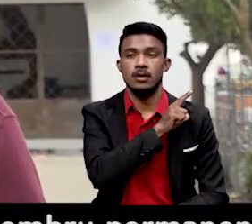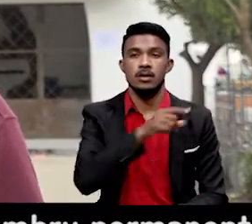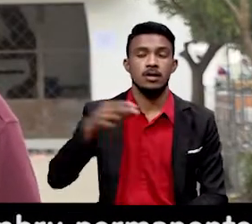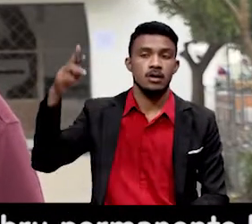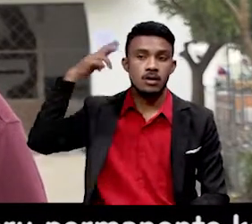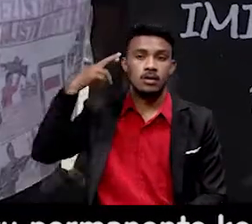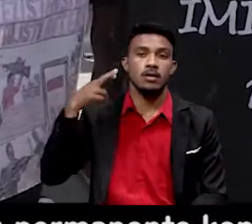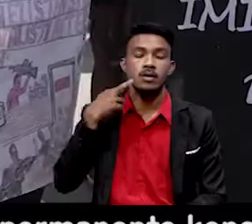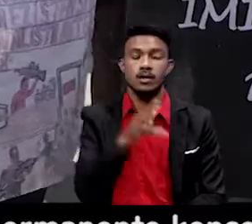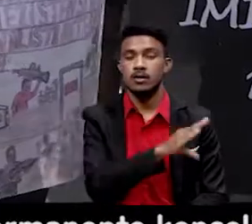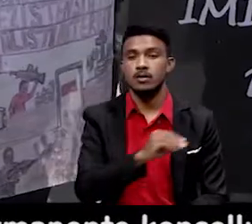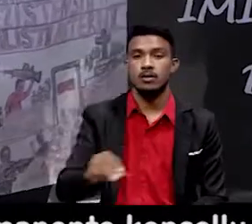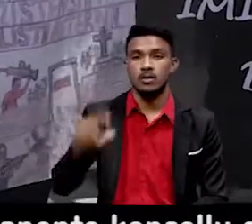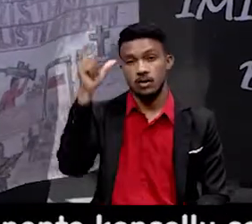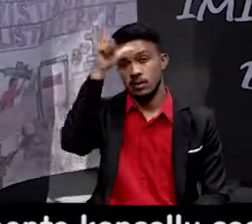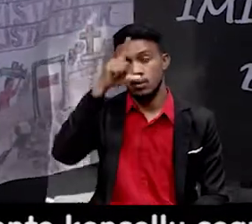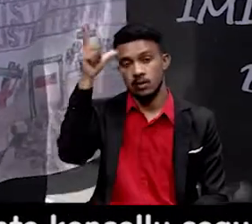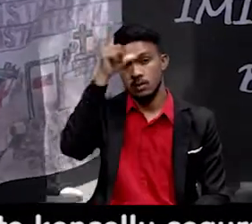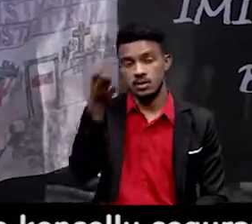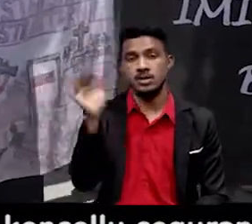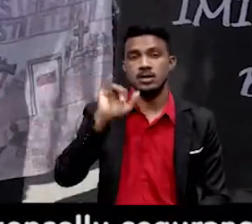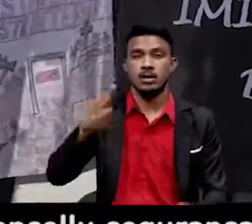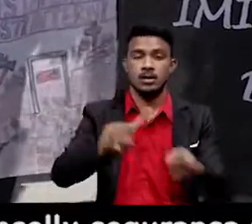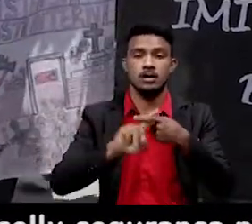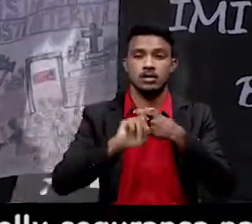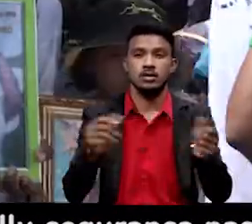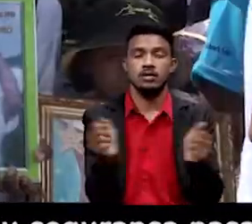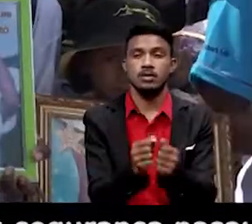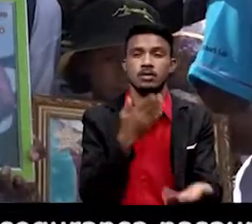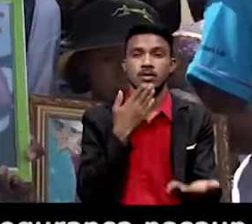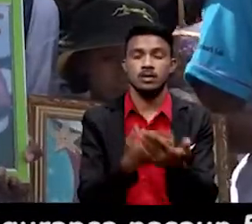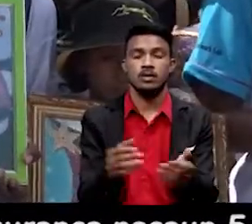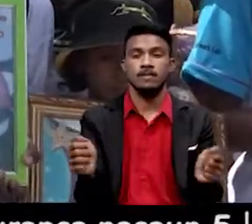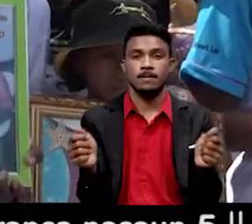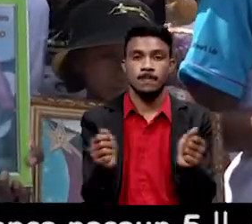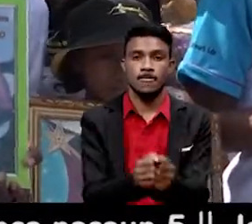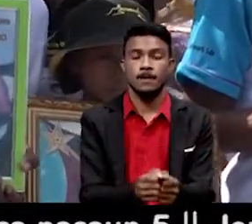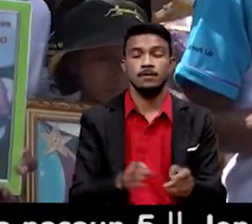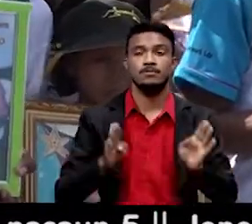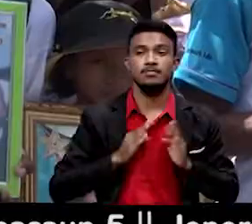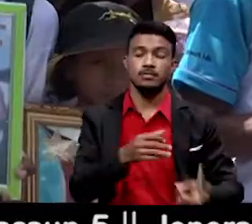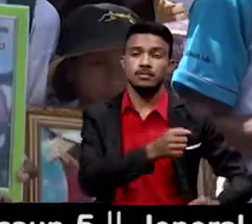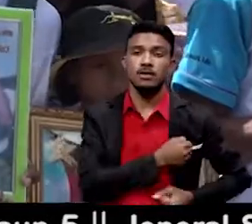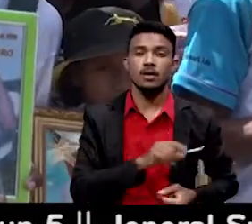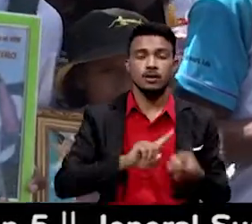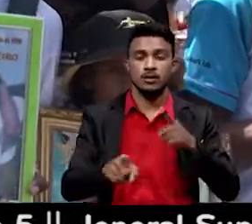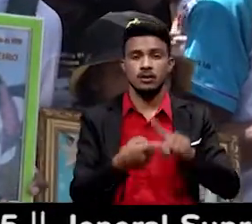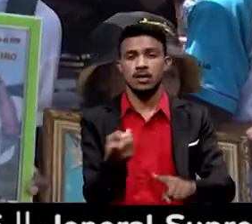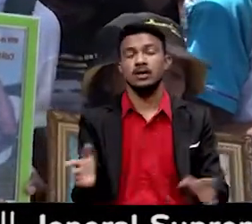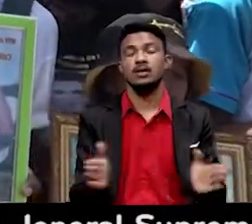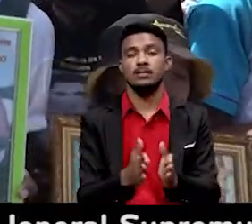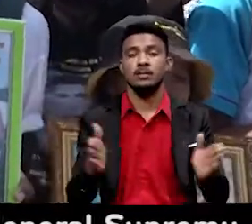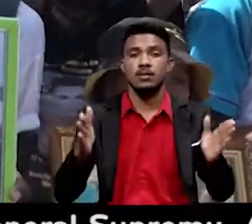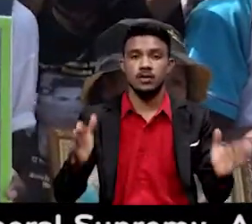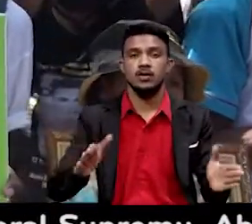uma uolo, sem relação de Eclos general, se rebalo. O louco se refuna mal, mas depois se amigo botlos. Há uma conversa ser